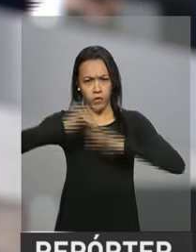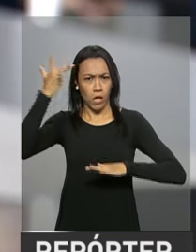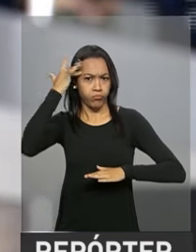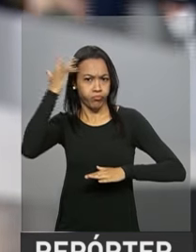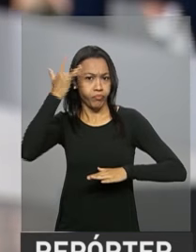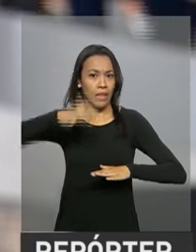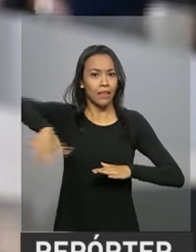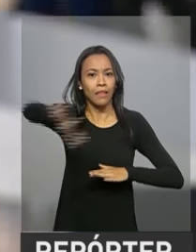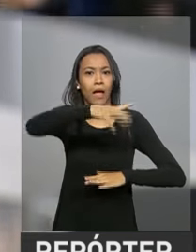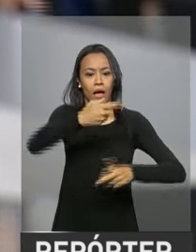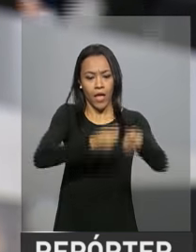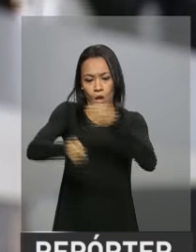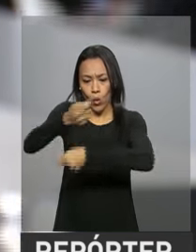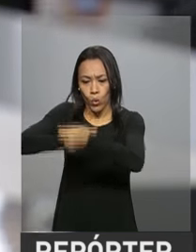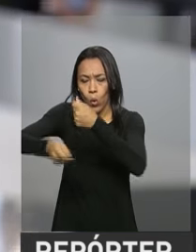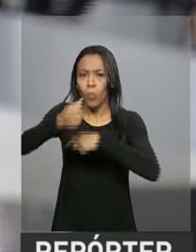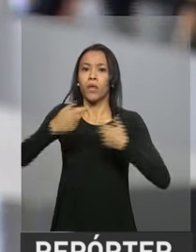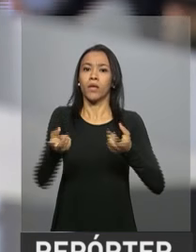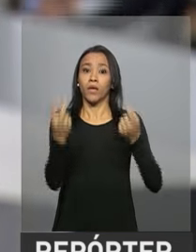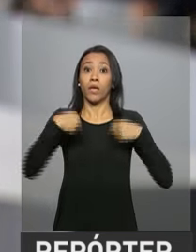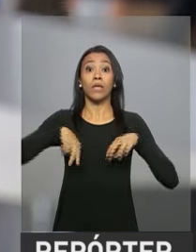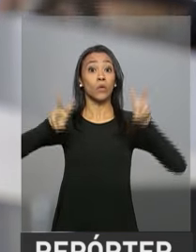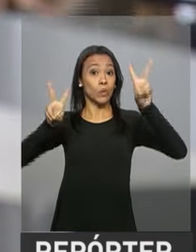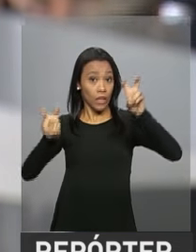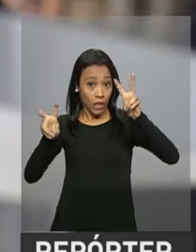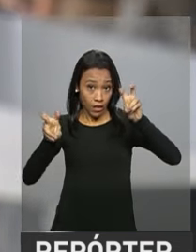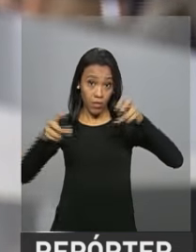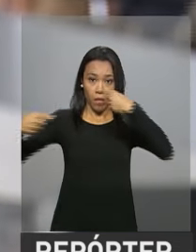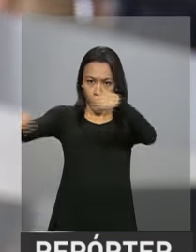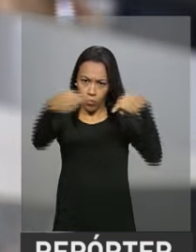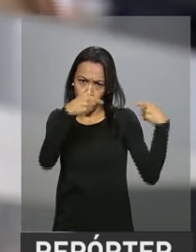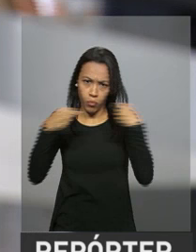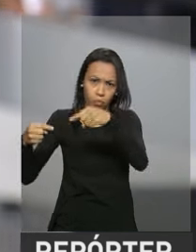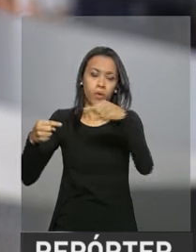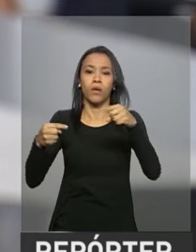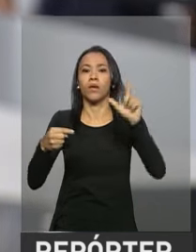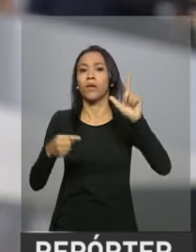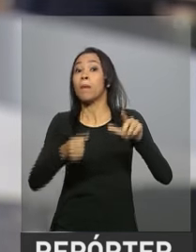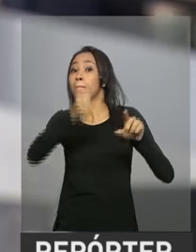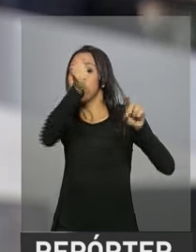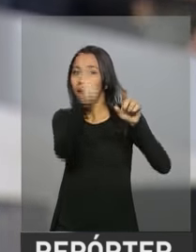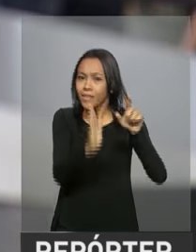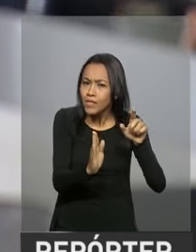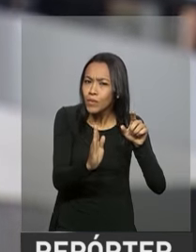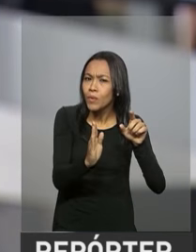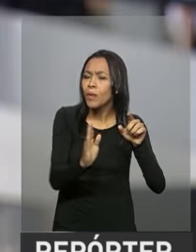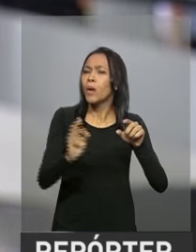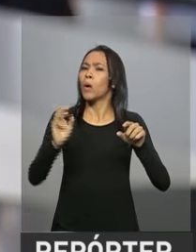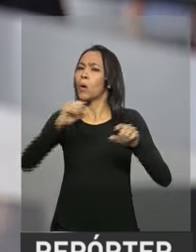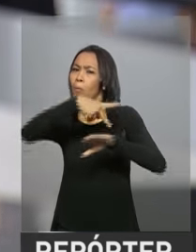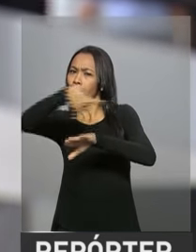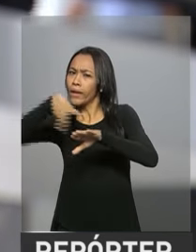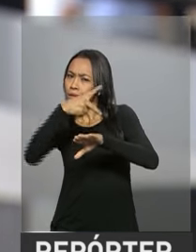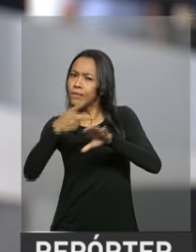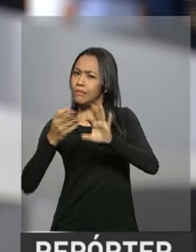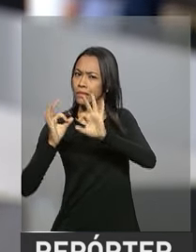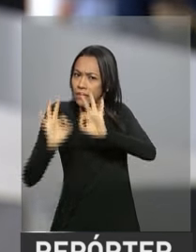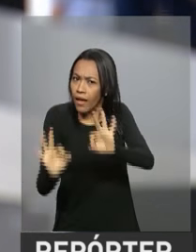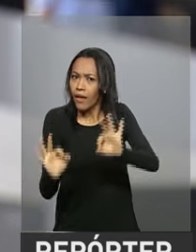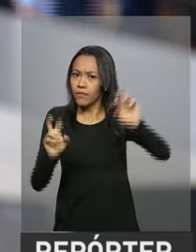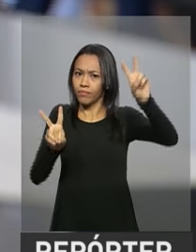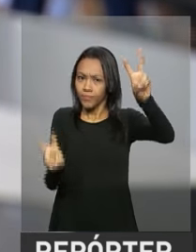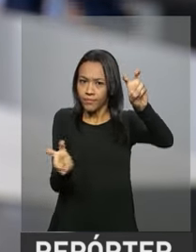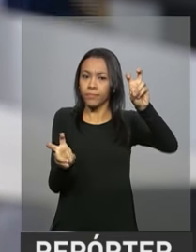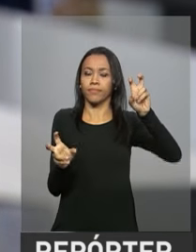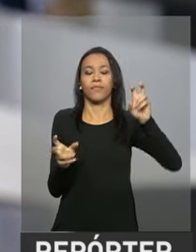ministro faz parte da mesa que tem como tema Brasil um país é um país que dá certo e hoje mais cedo aqui em